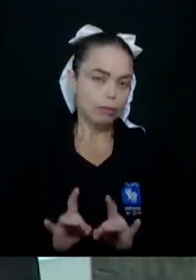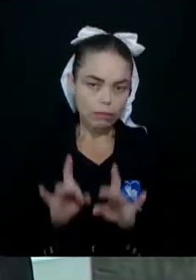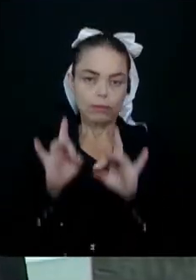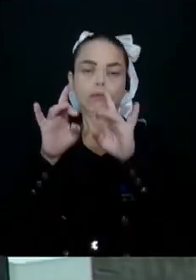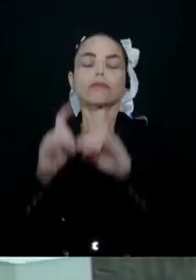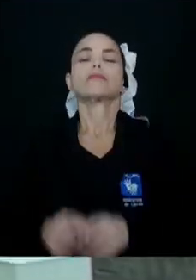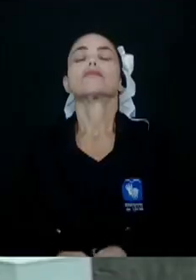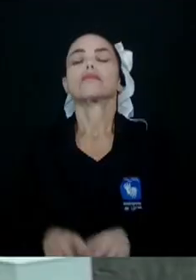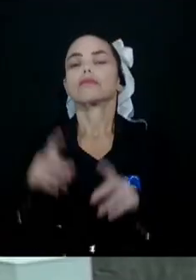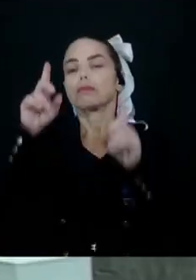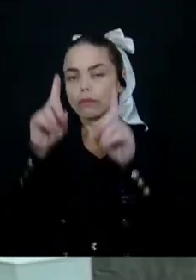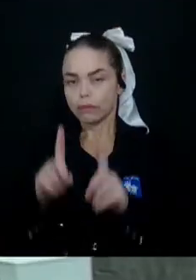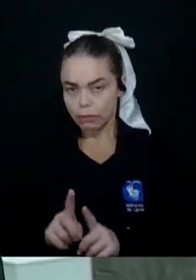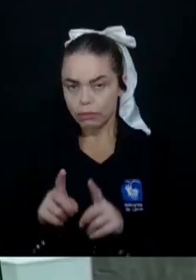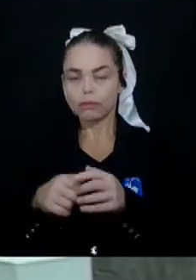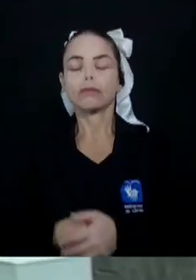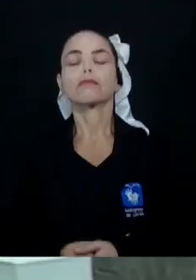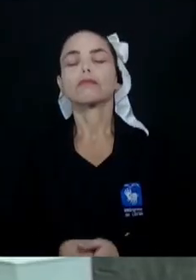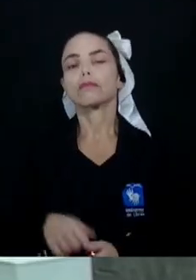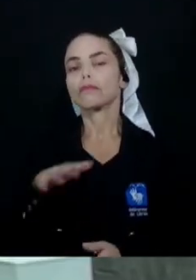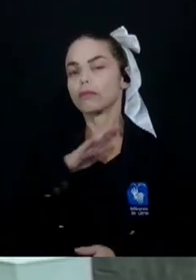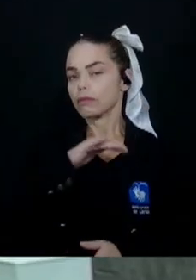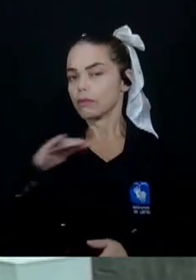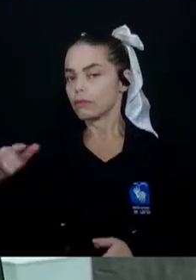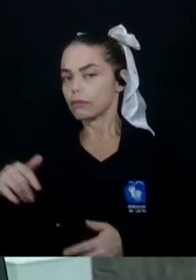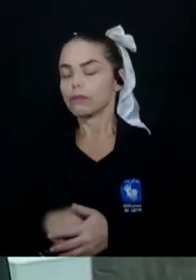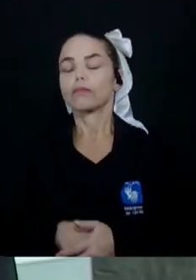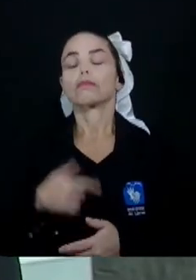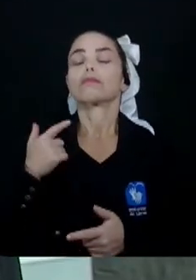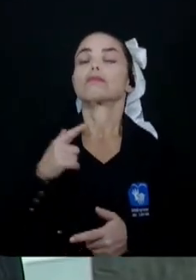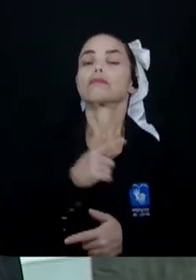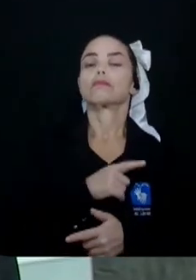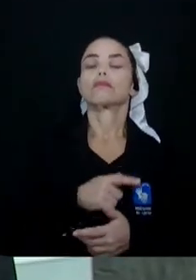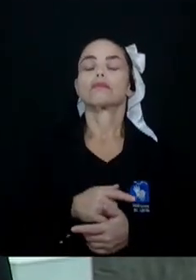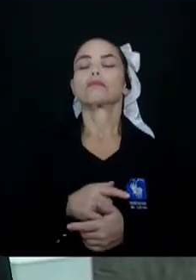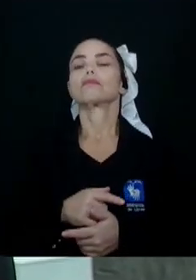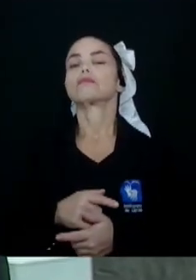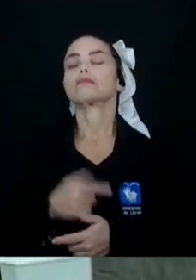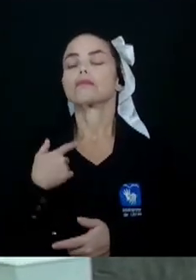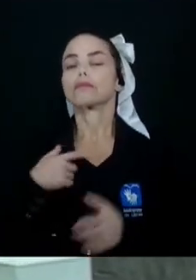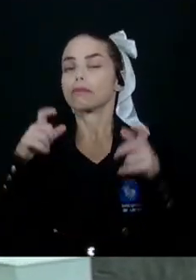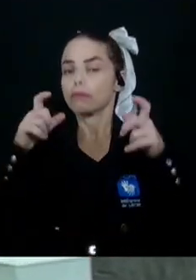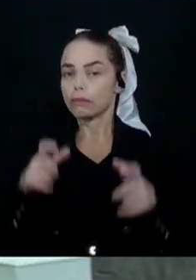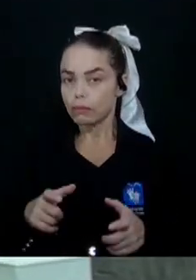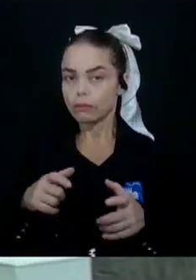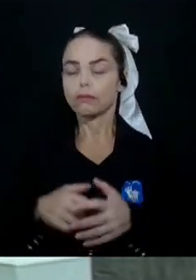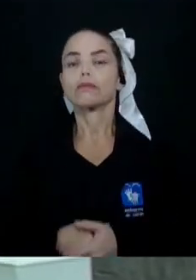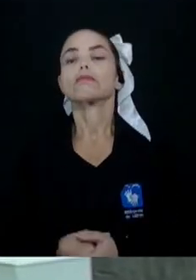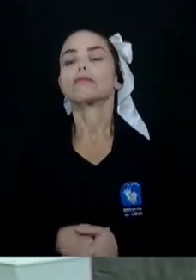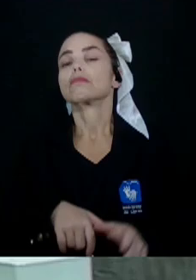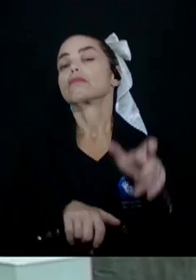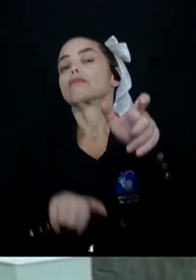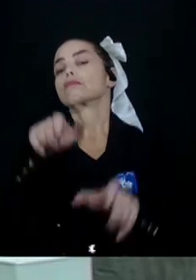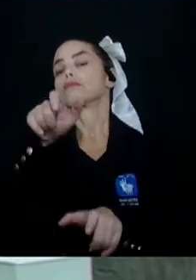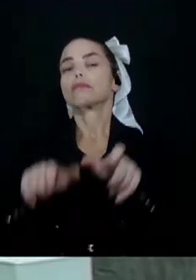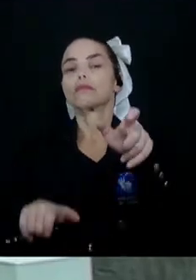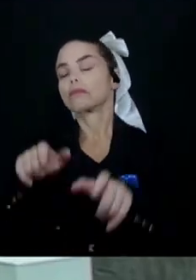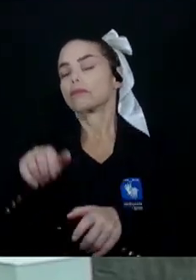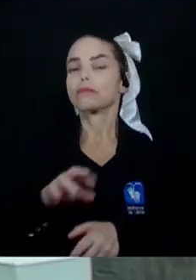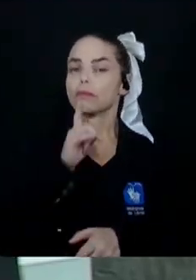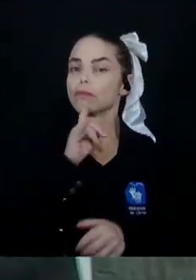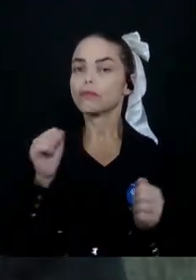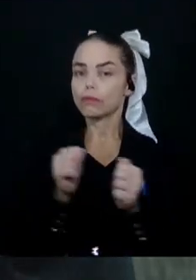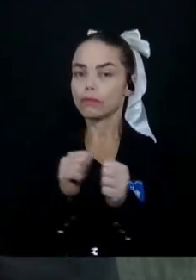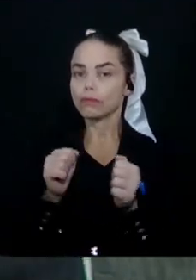deficiência, seja ela qual for. Porém, será um local onde as pessoas com os pais que